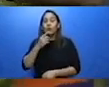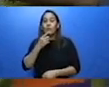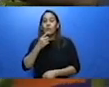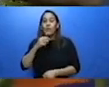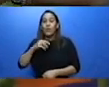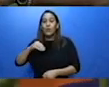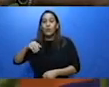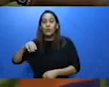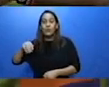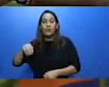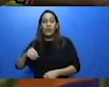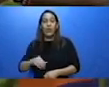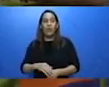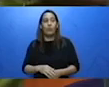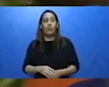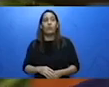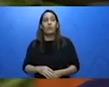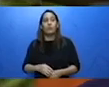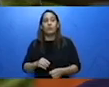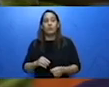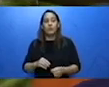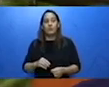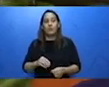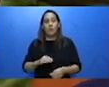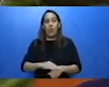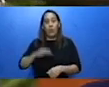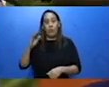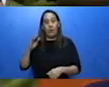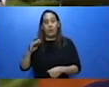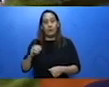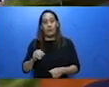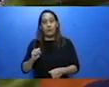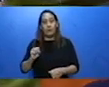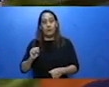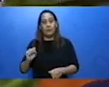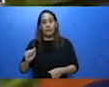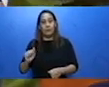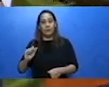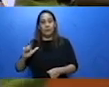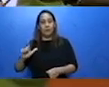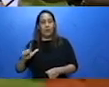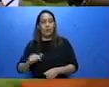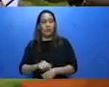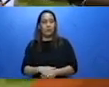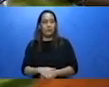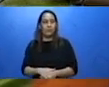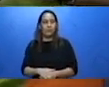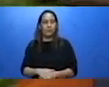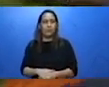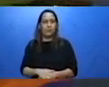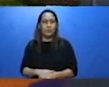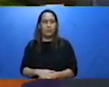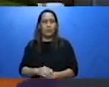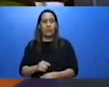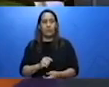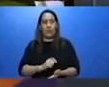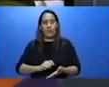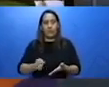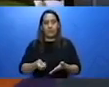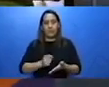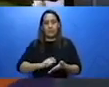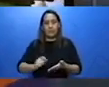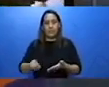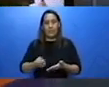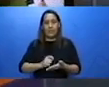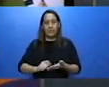fazer aqui. Acrescentar o ingrediente que estava faltando. E aí eu quero que você já escreva de letra cursiva.